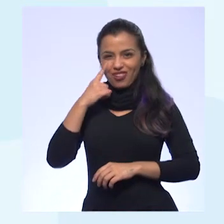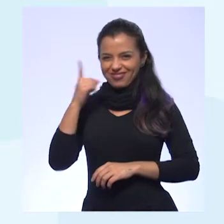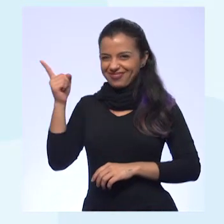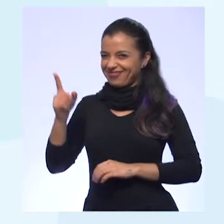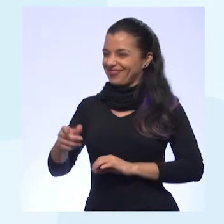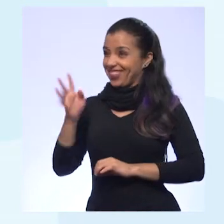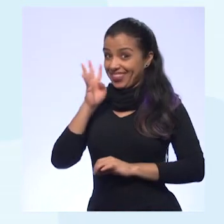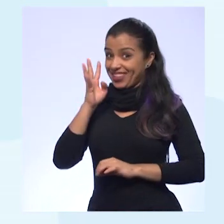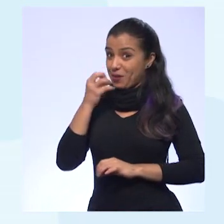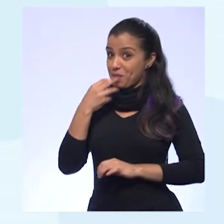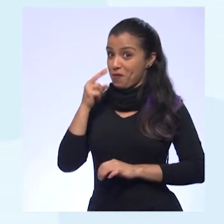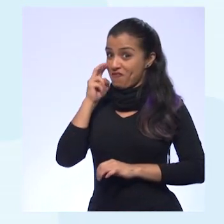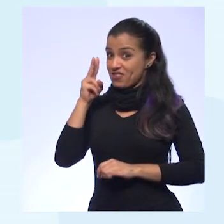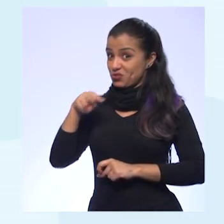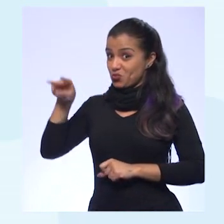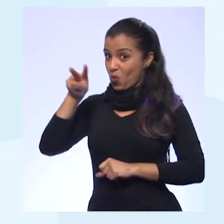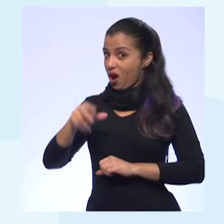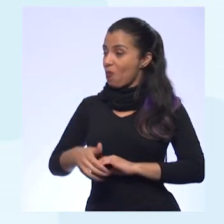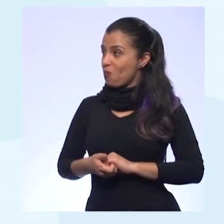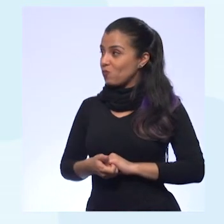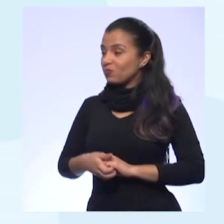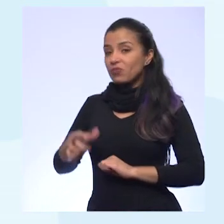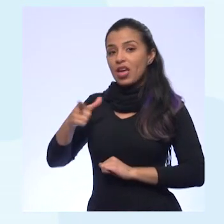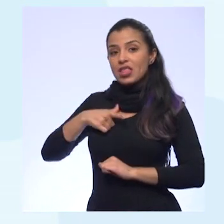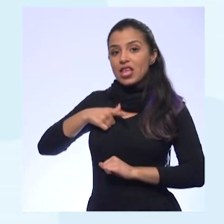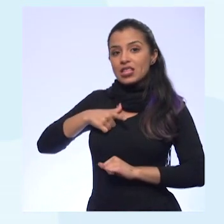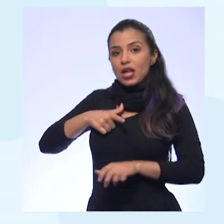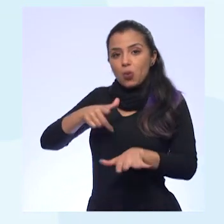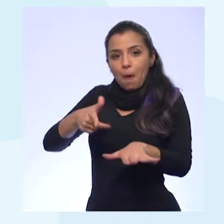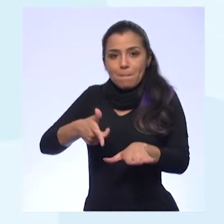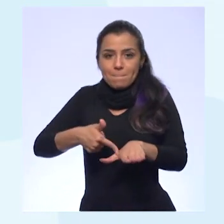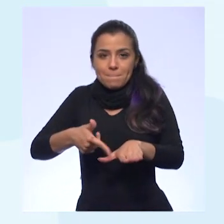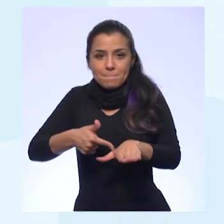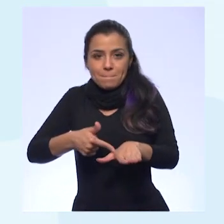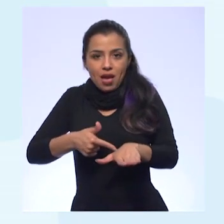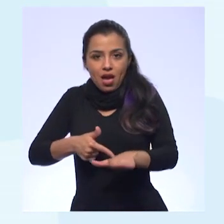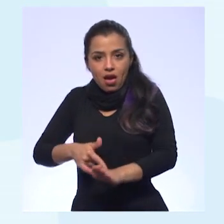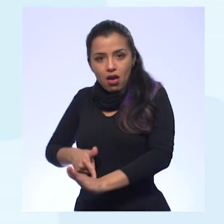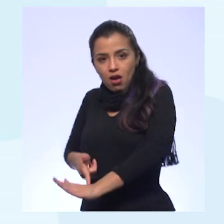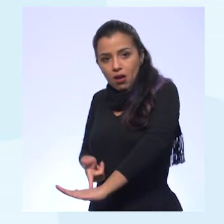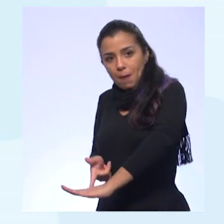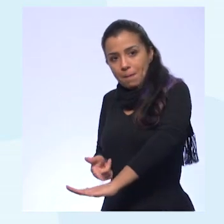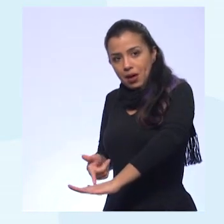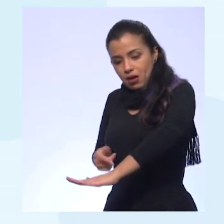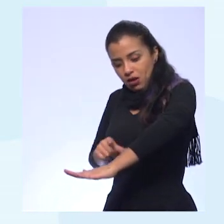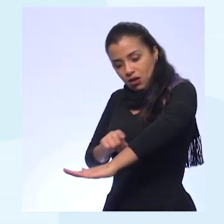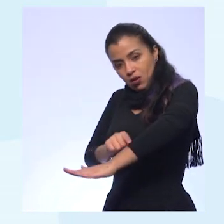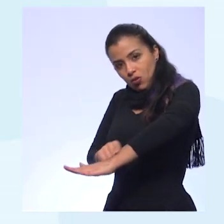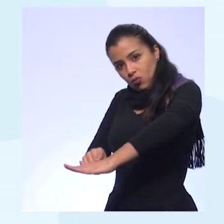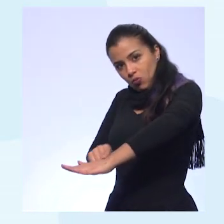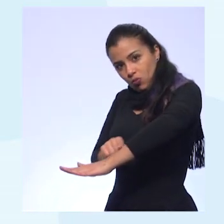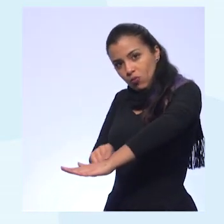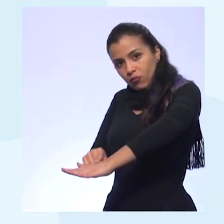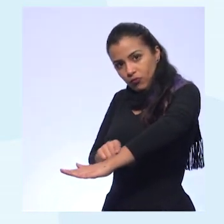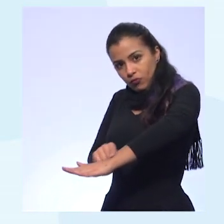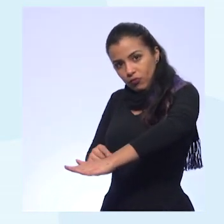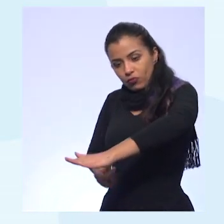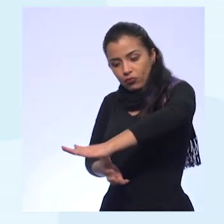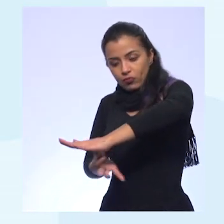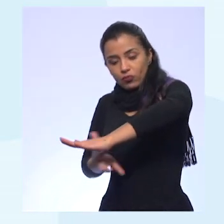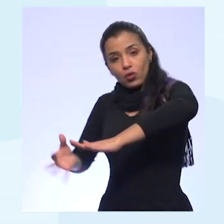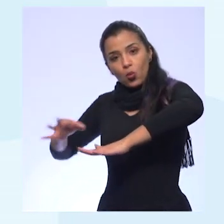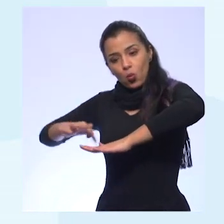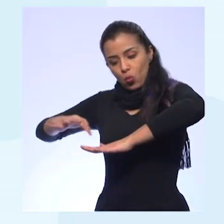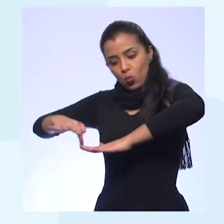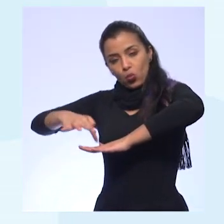ó. Aí você tem aí do calcanhar, você tem dos dedos, né? Você tem ossos longos, você tem ossos curtos, né? Que são esses pedacinhos que a